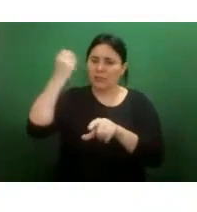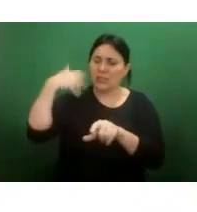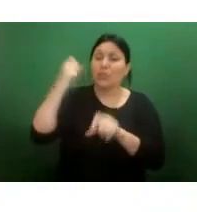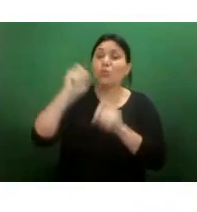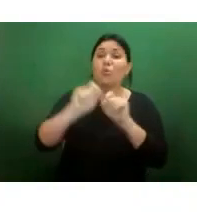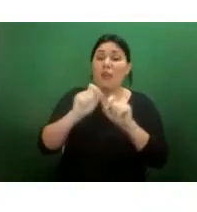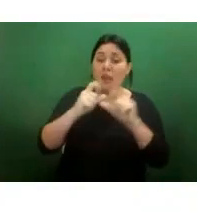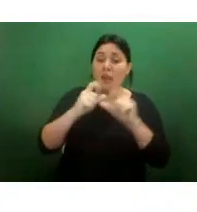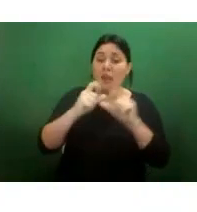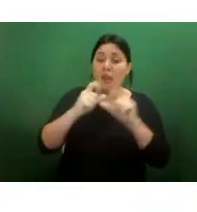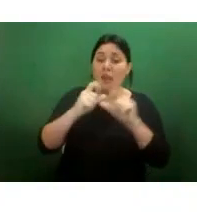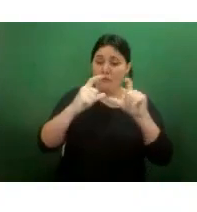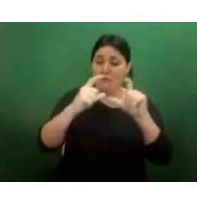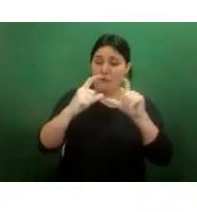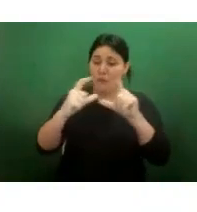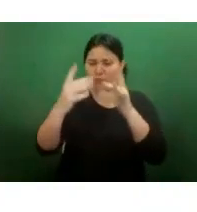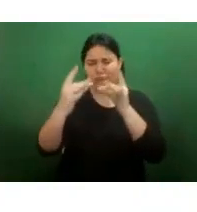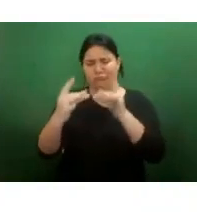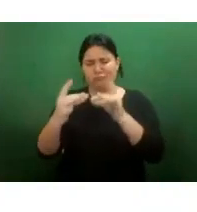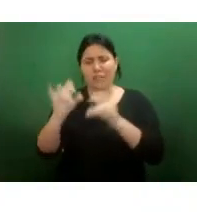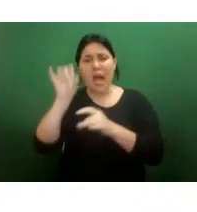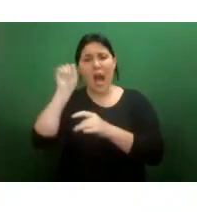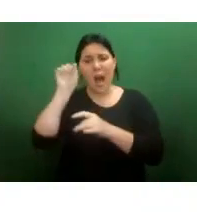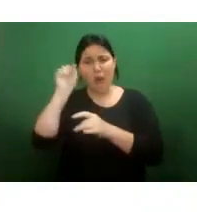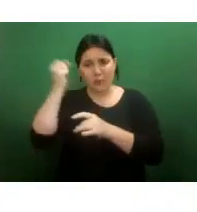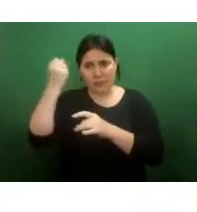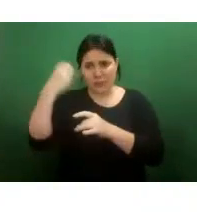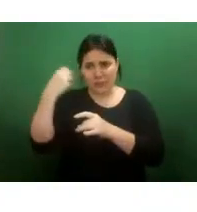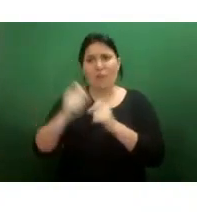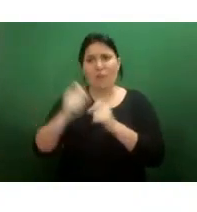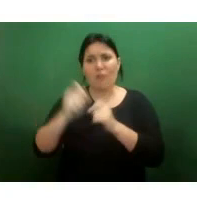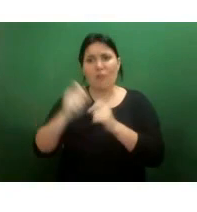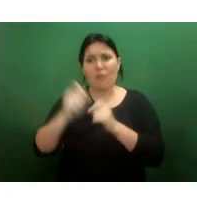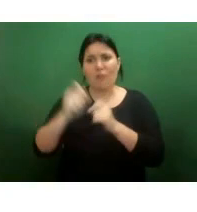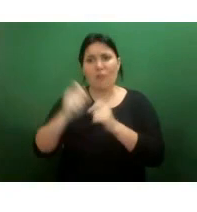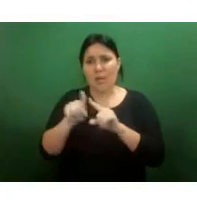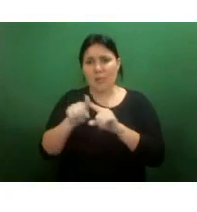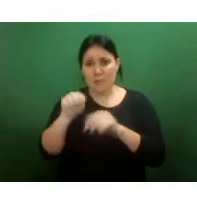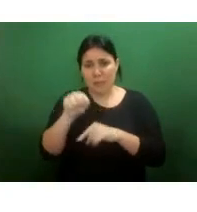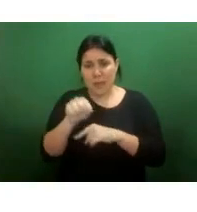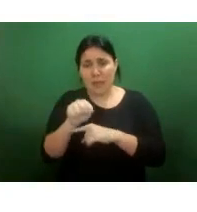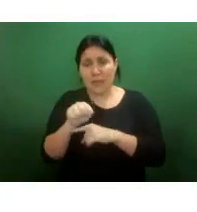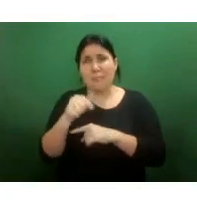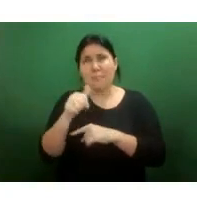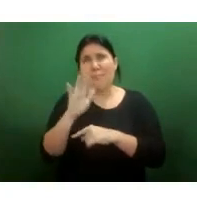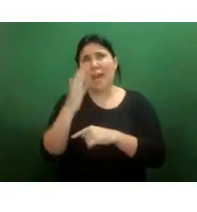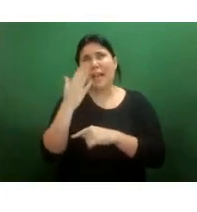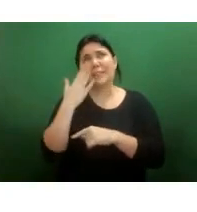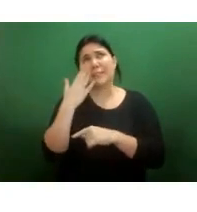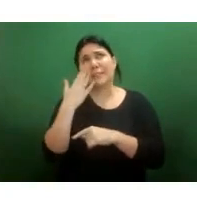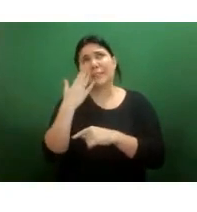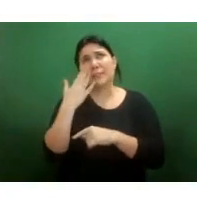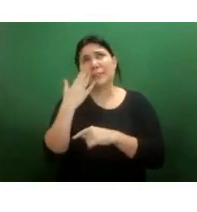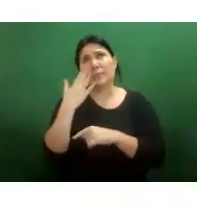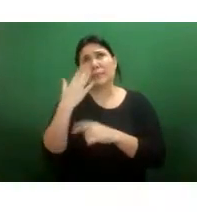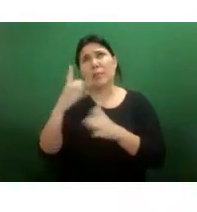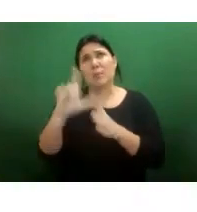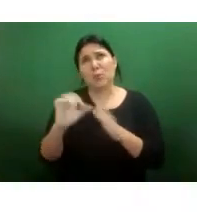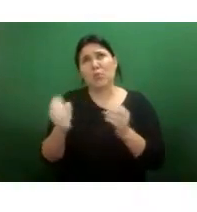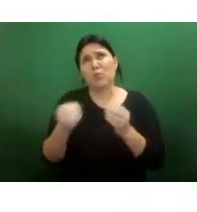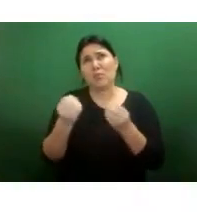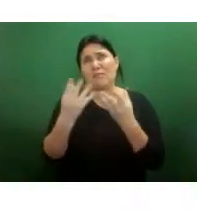né, que isso é muito importante também. E o que mais no pós-evento? No pós-evento